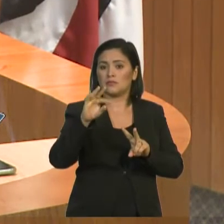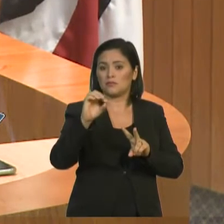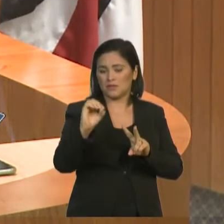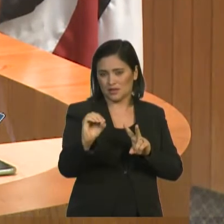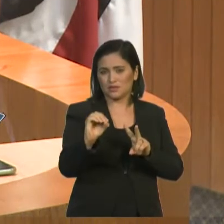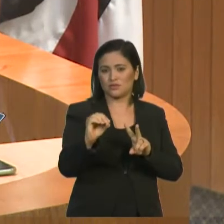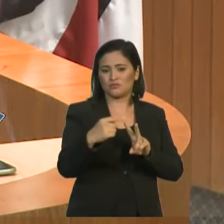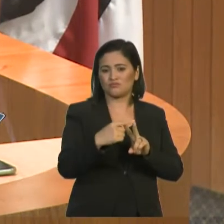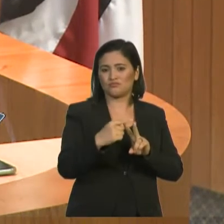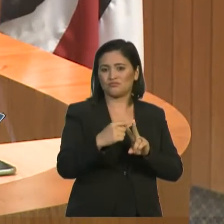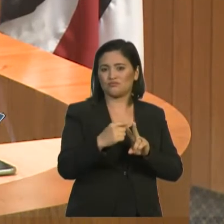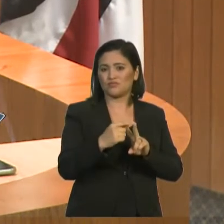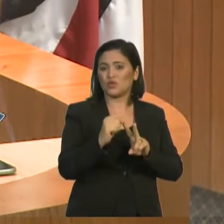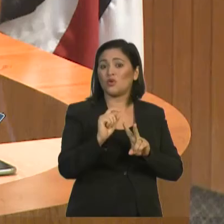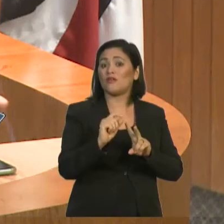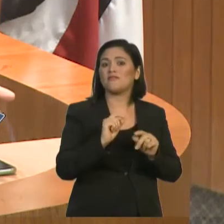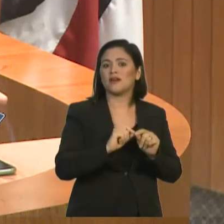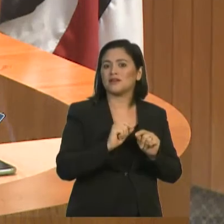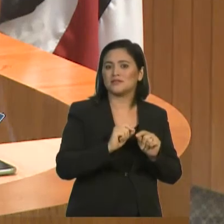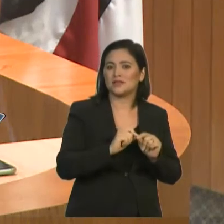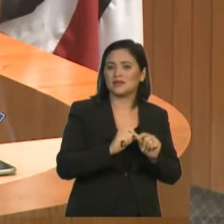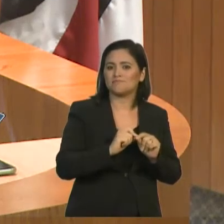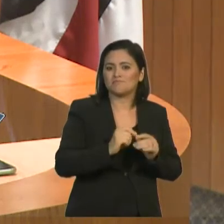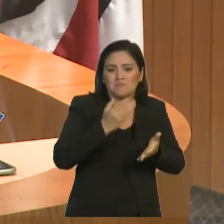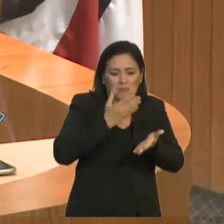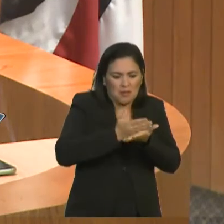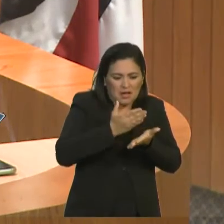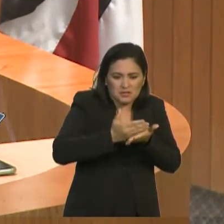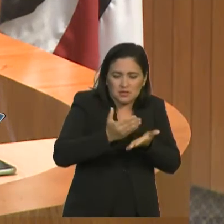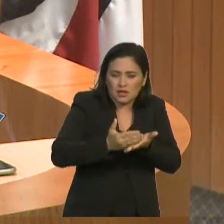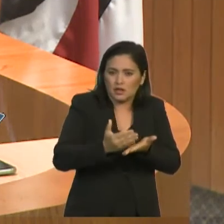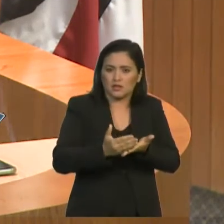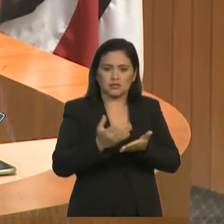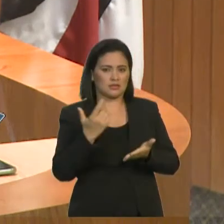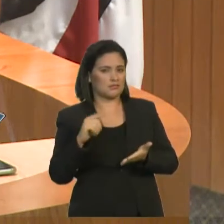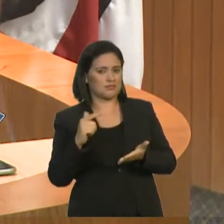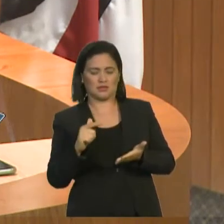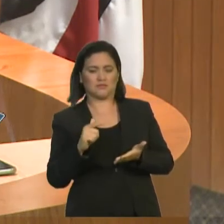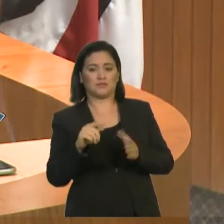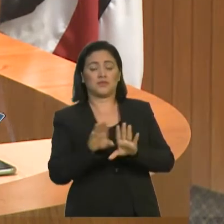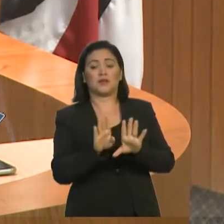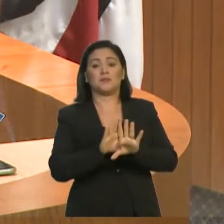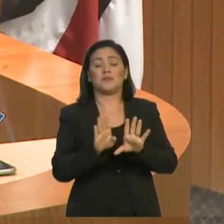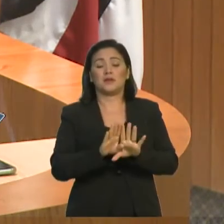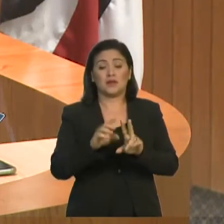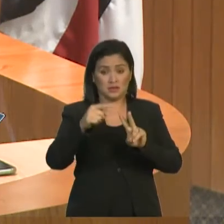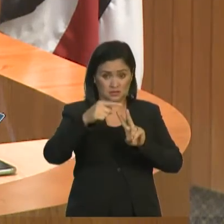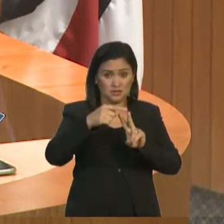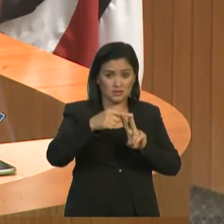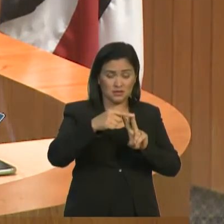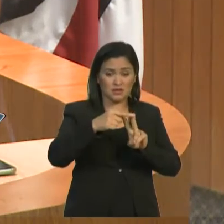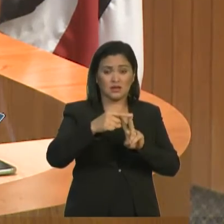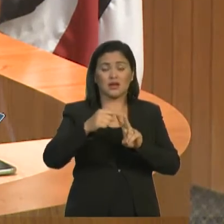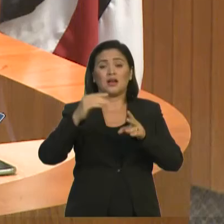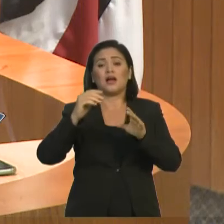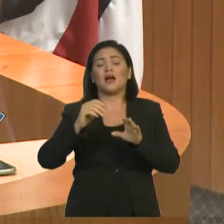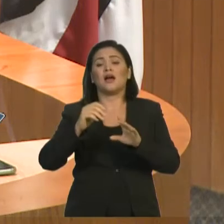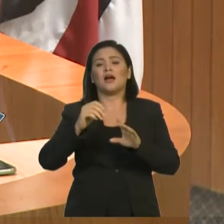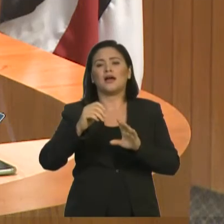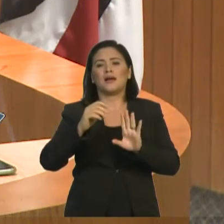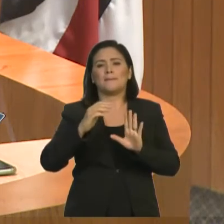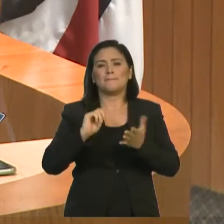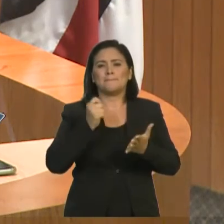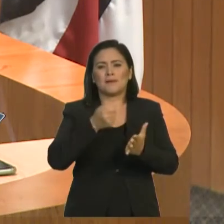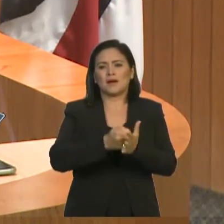uma contratualização. Eu digo que há uma necessidade de repactuar, porque há evento